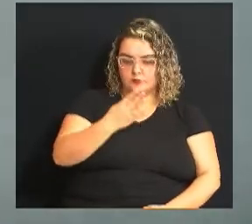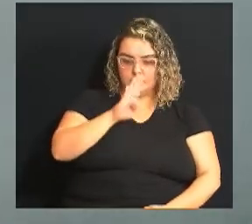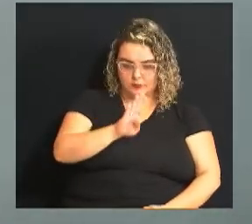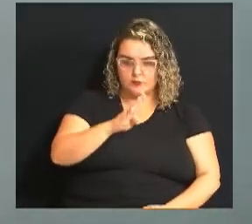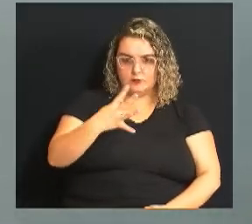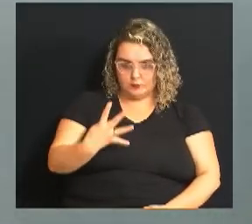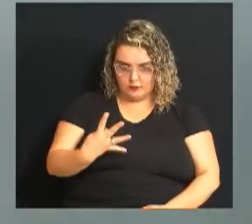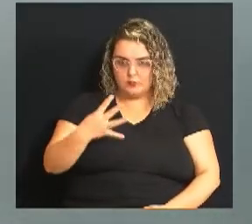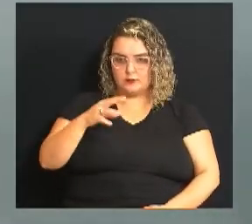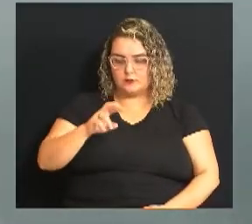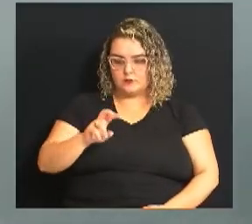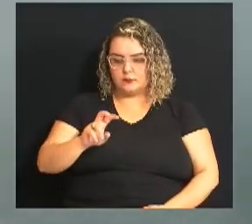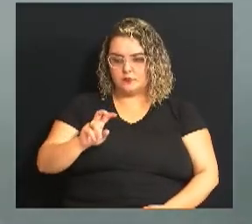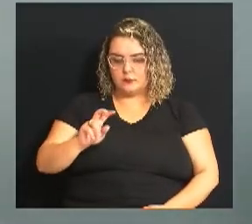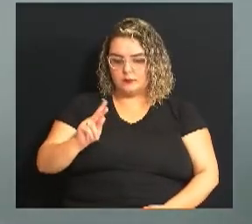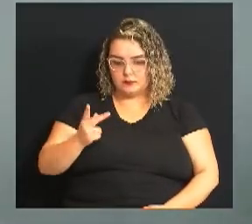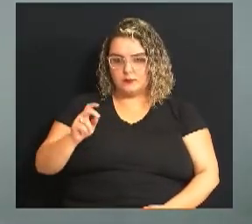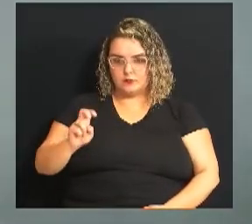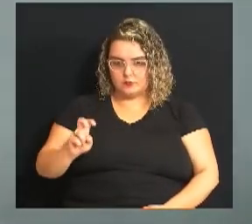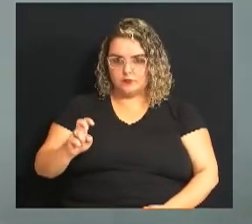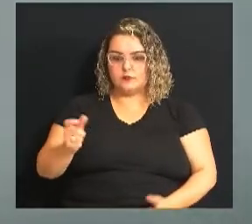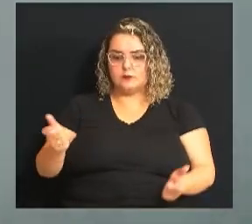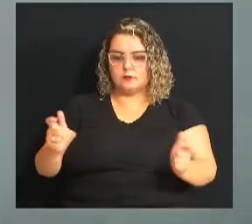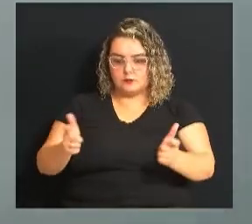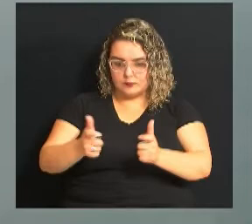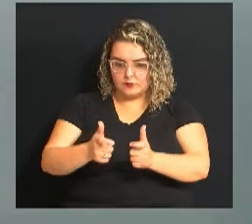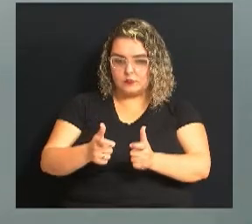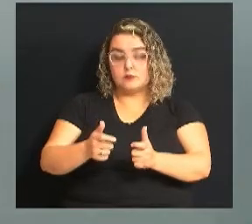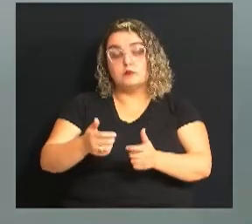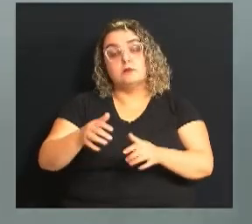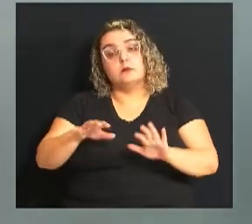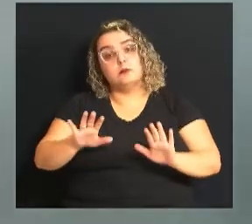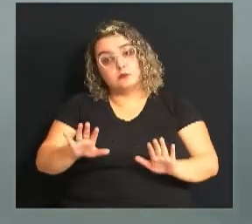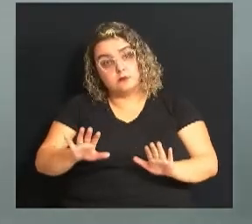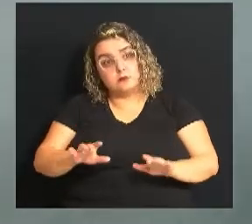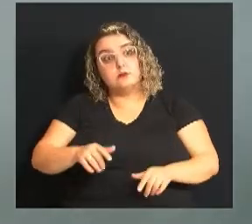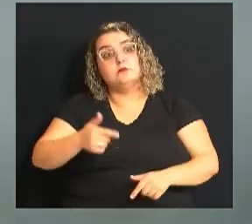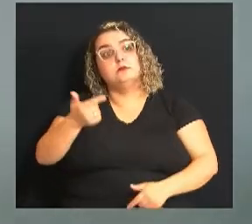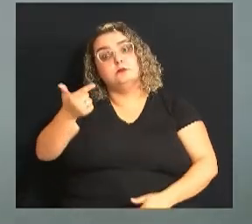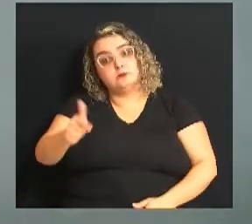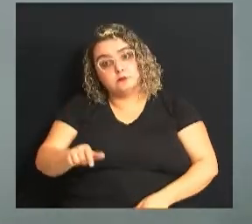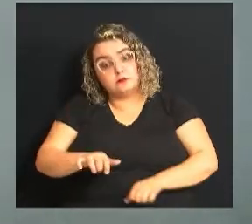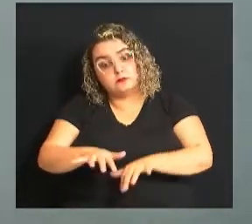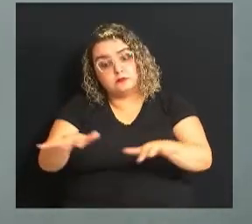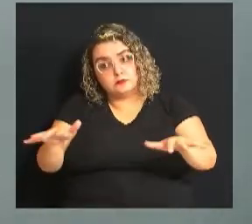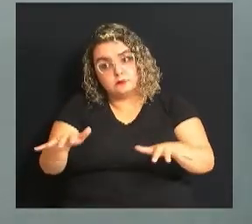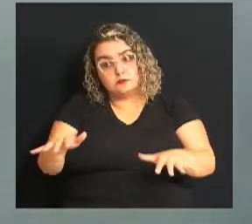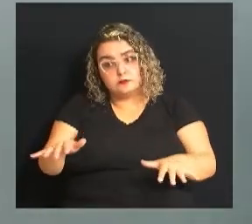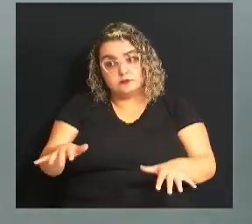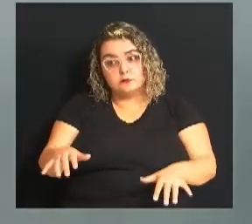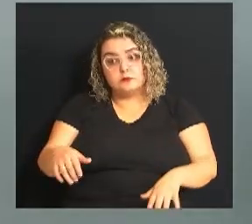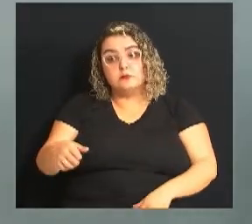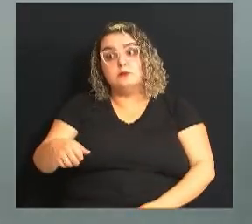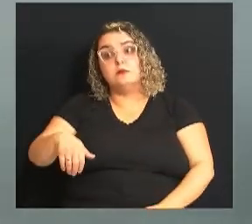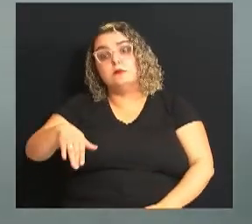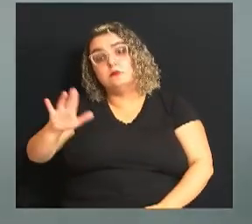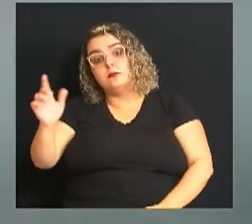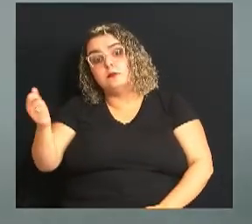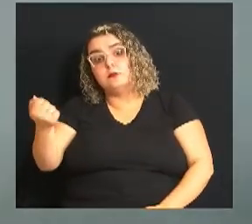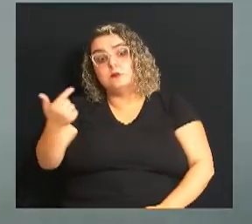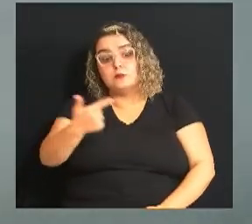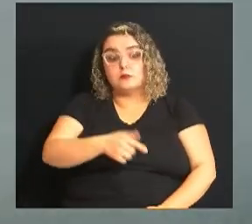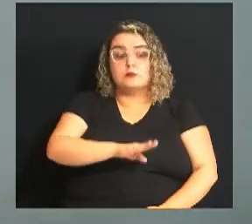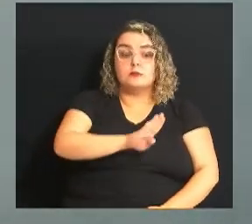em queda, mas elas continuam predominando. Mais do que a primeira variante da Ômicron, que foi a BA1,